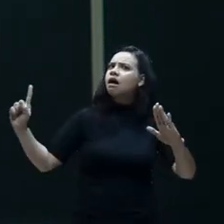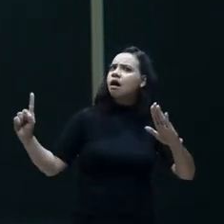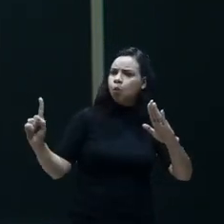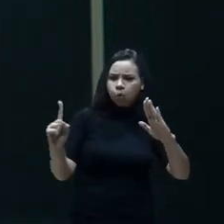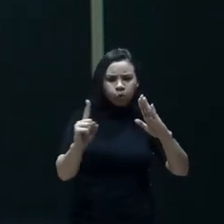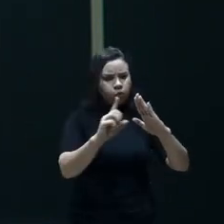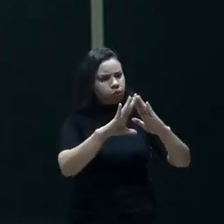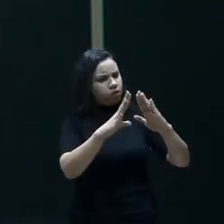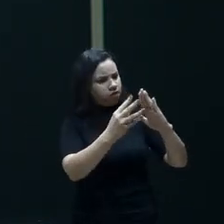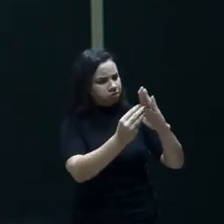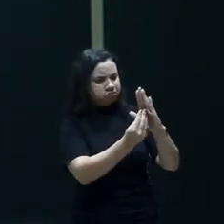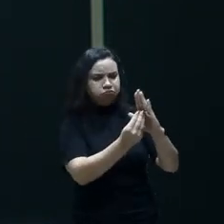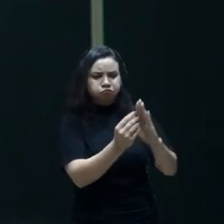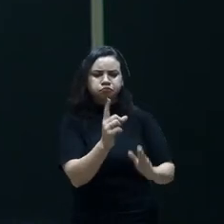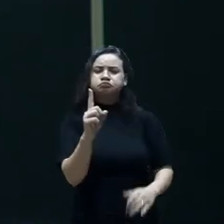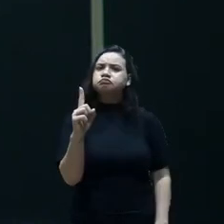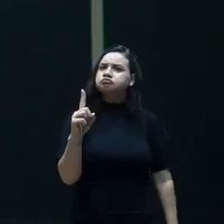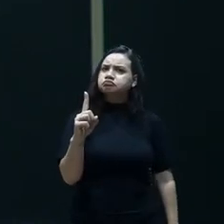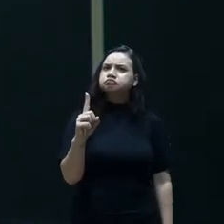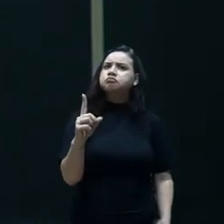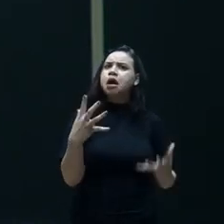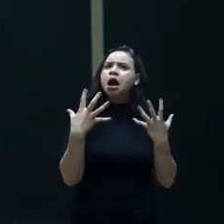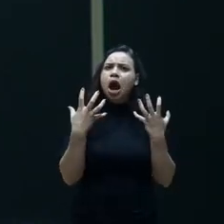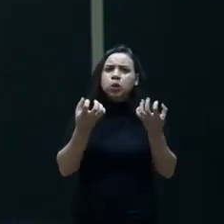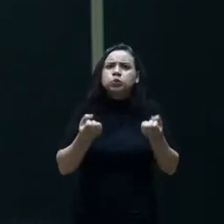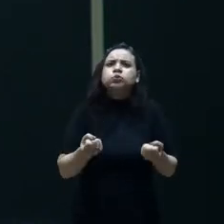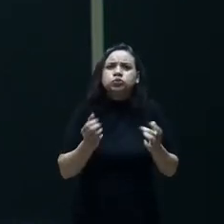passou por um processo de conversão marcante,